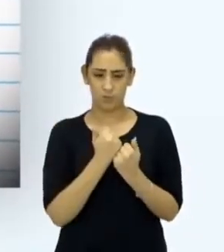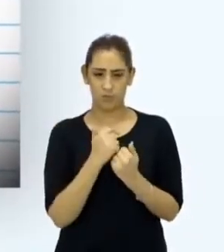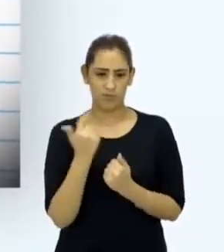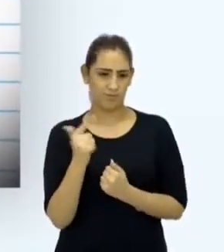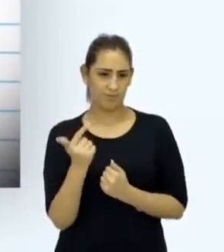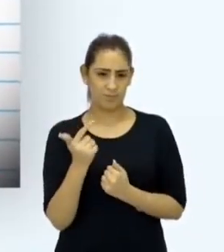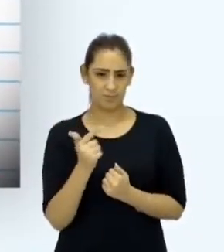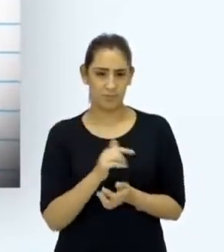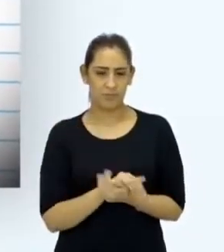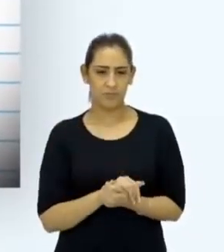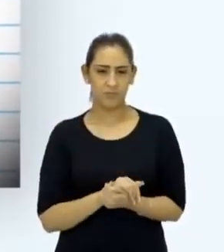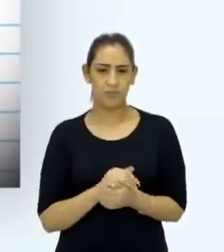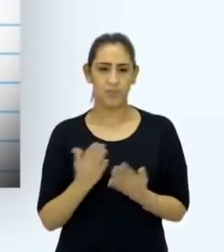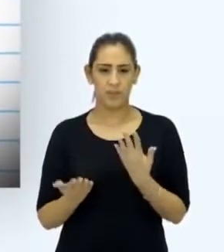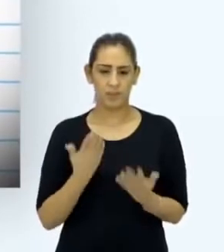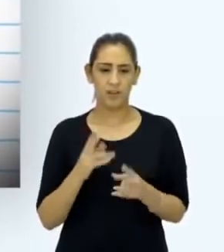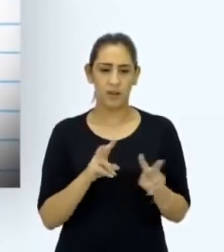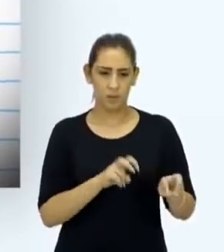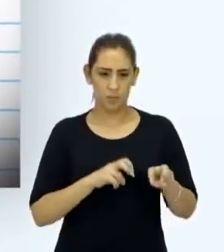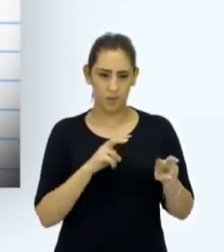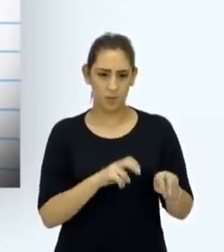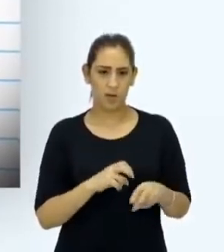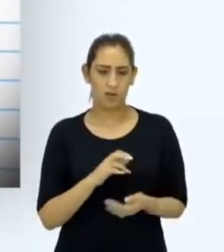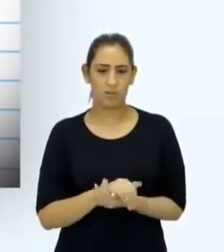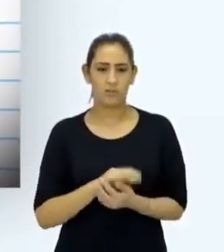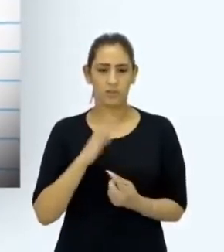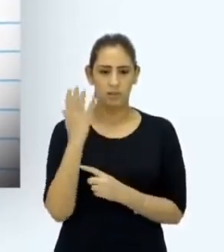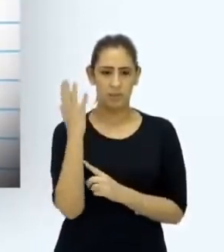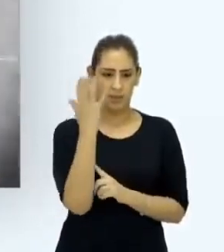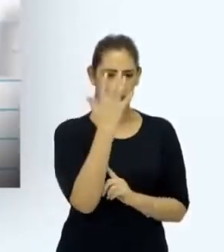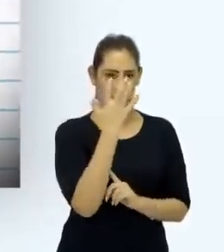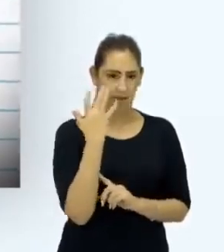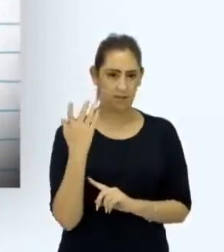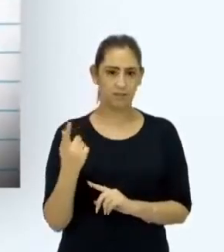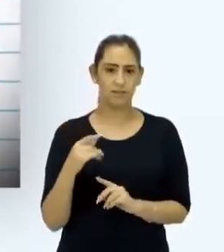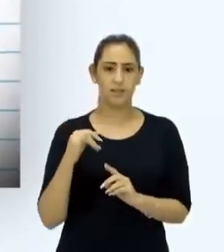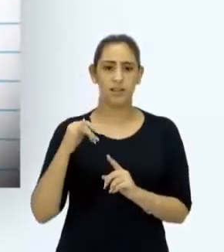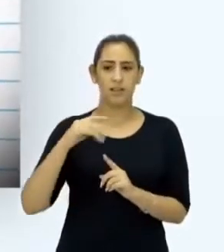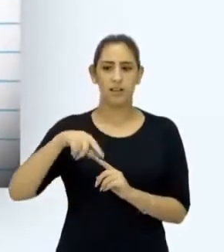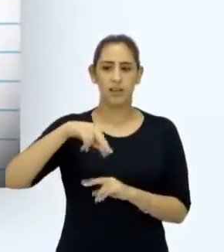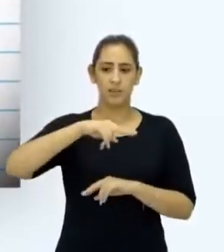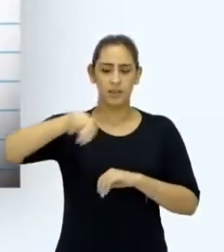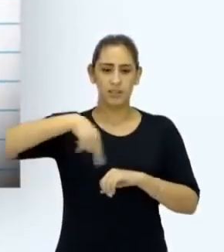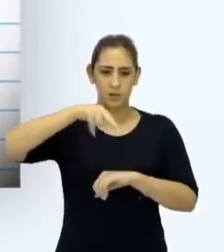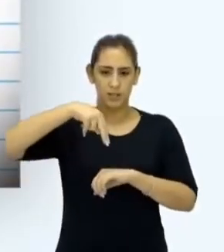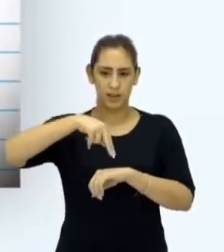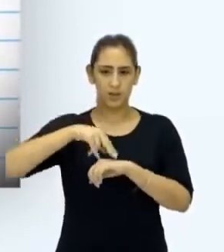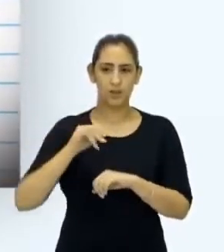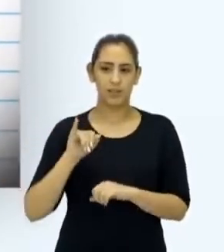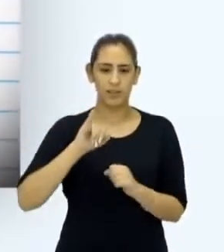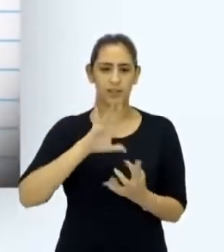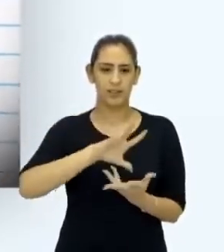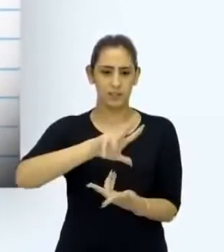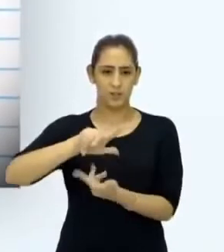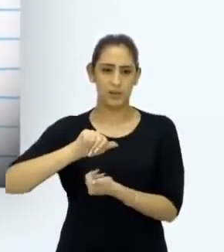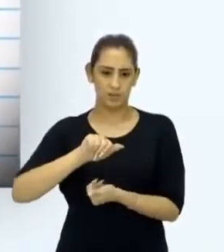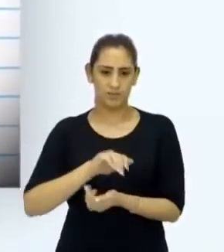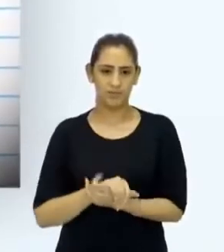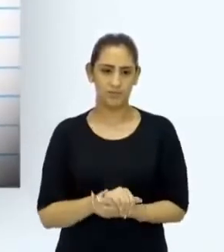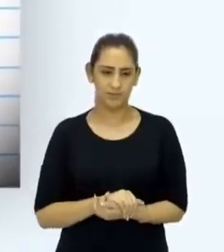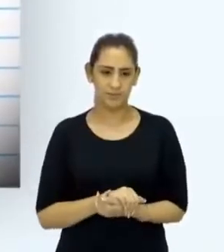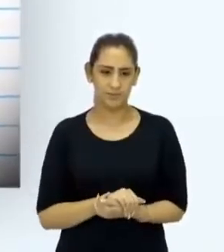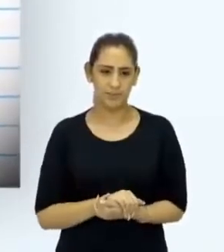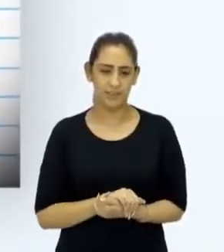comparativas de indicadores agropecuários e ambientais entre os órgãos nacionais e internacionais, além de serem essenciais para avaliação de